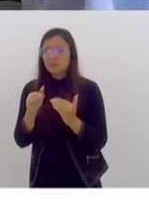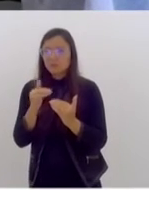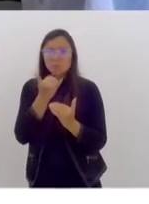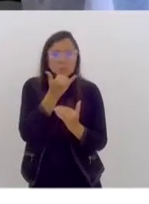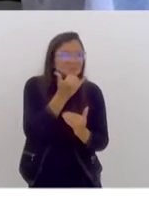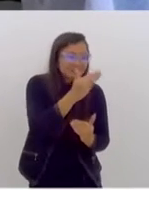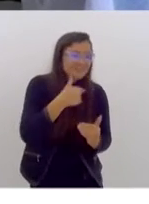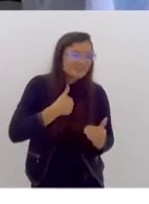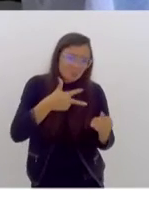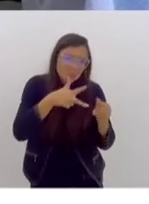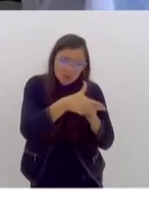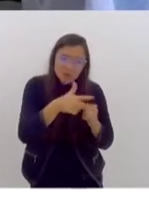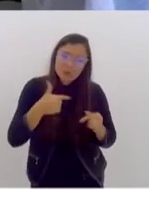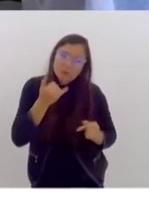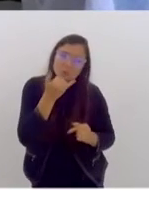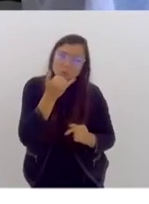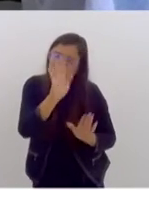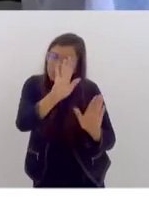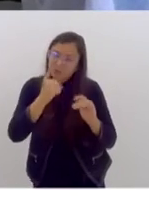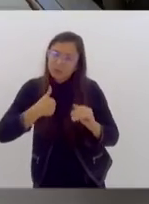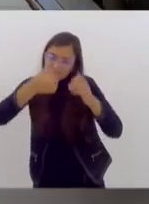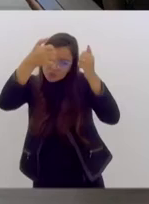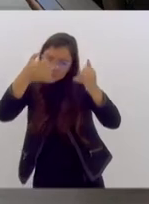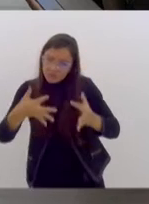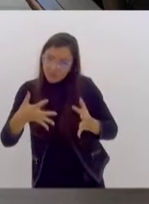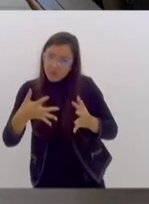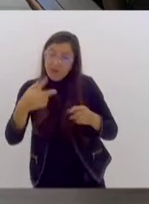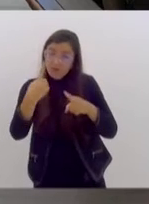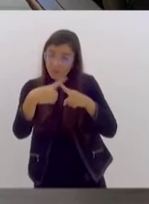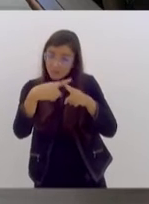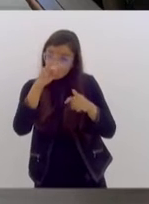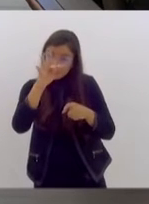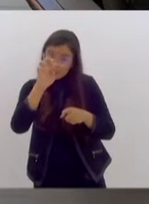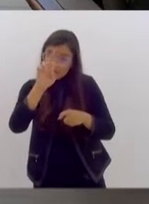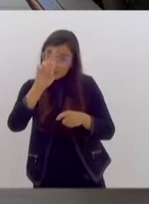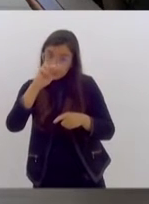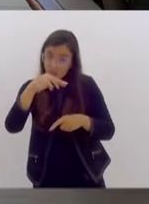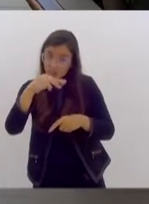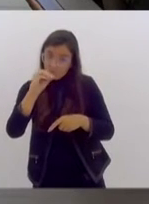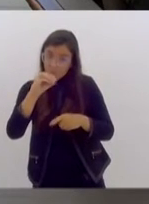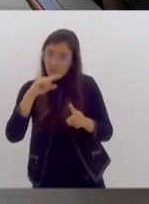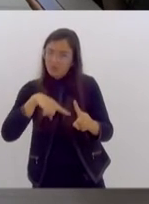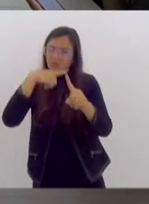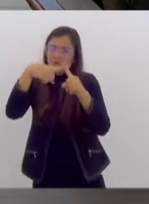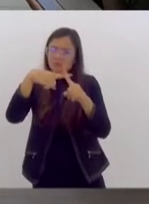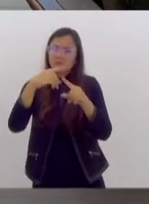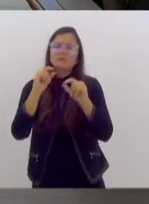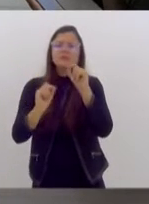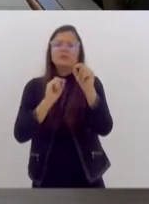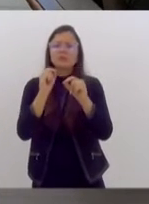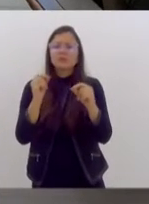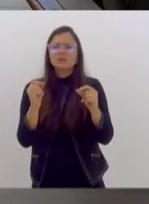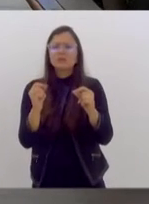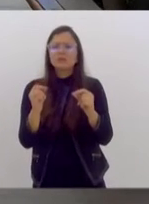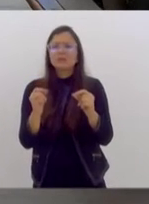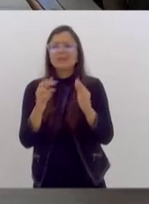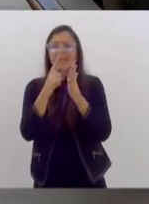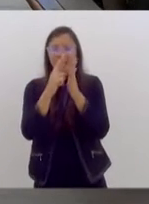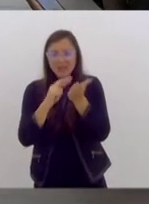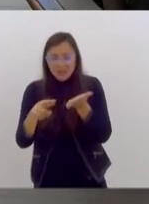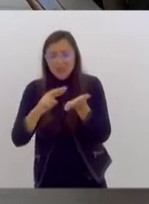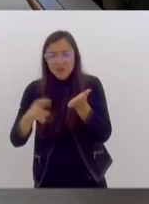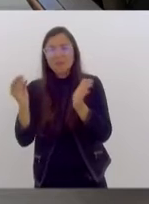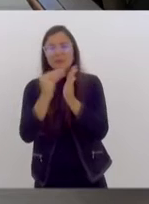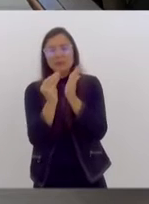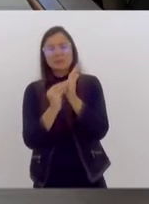eu posso falar só sobre o tema porque aquele oitavo tema aditivo o relatório fala muito sobre ele